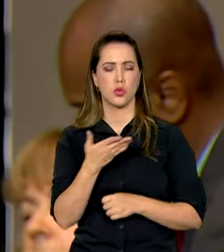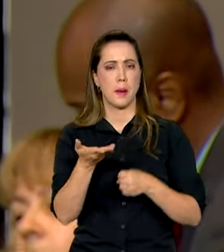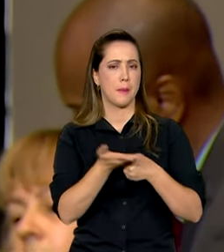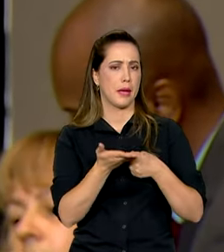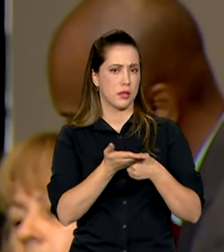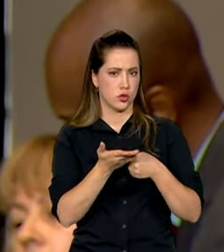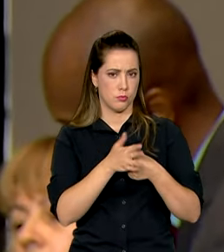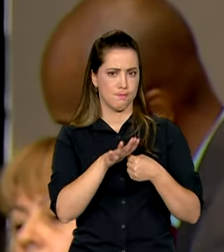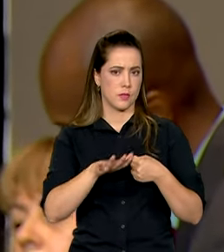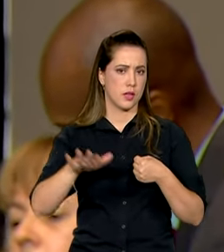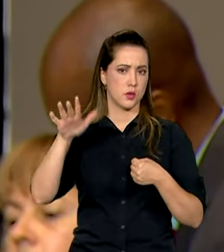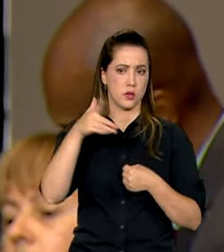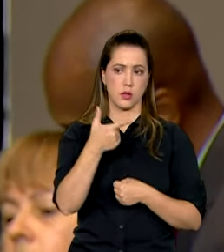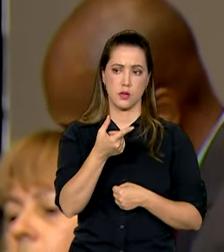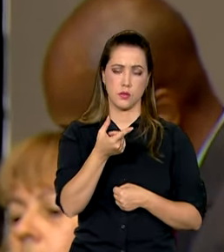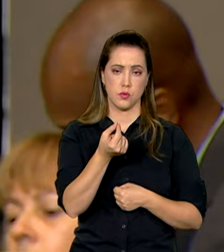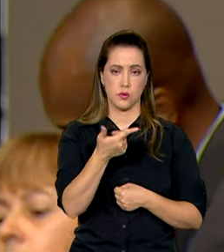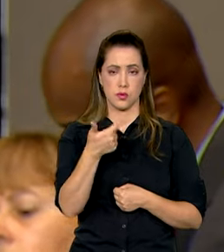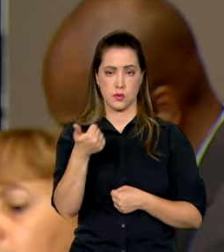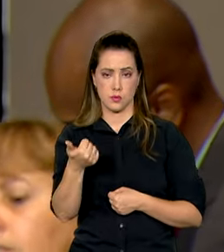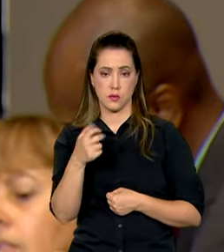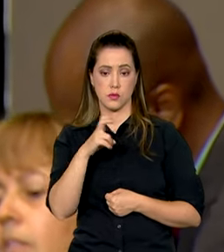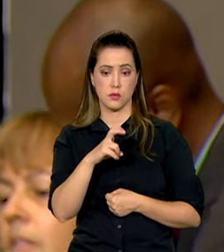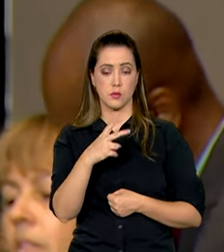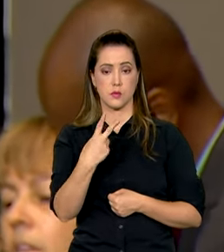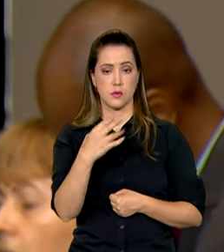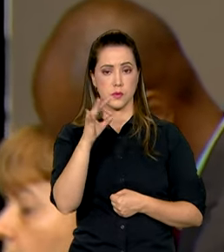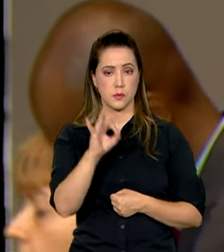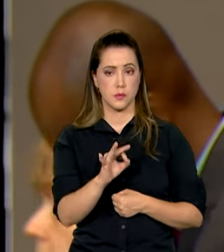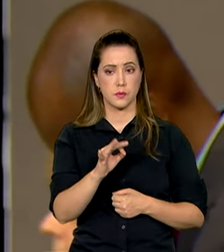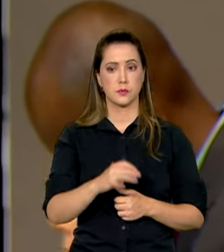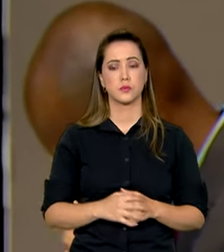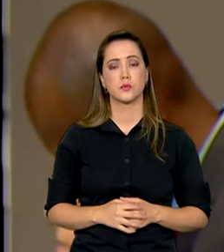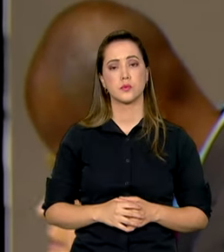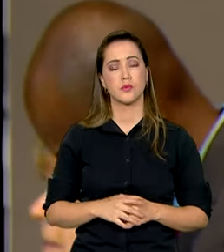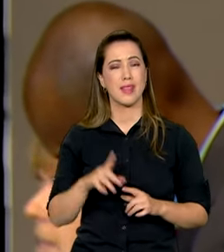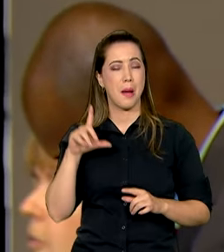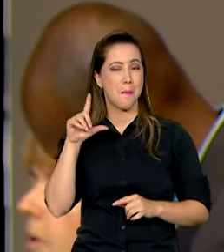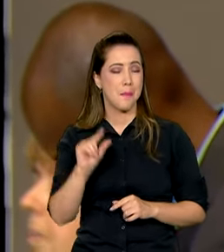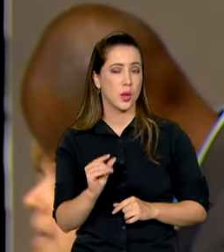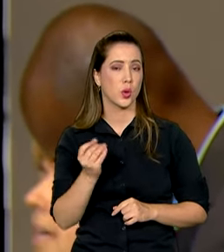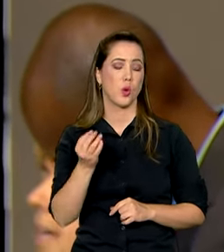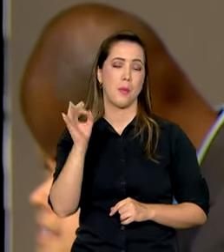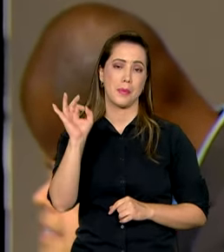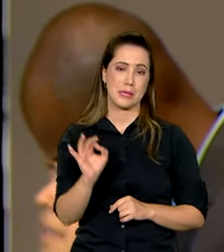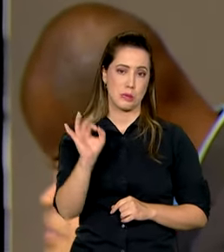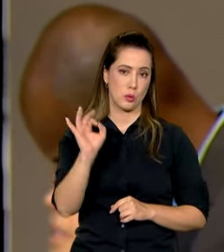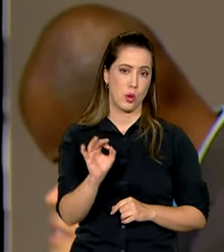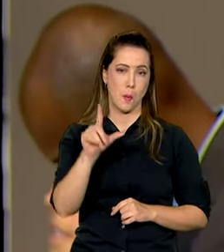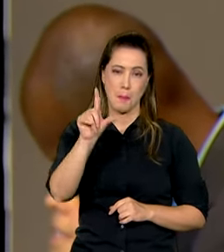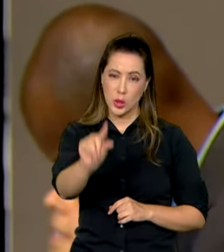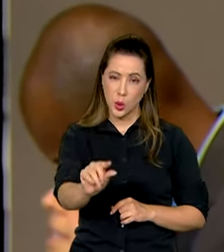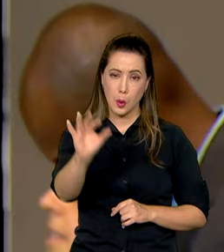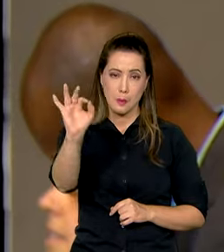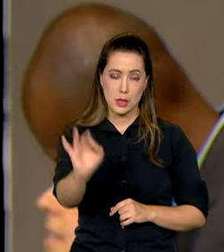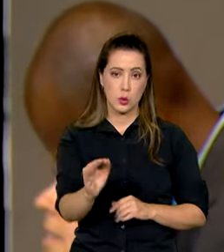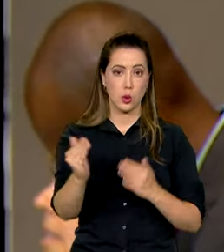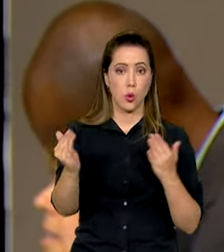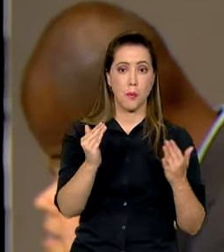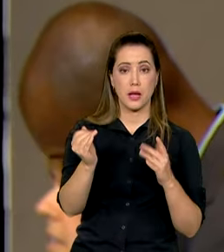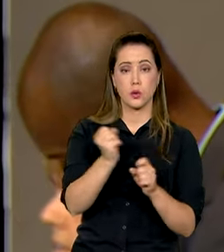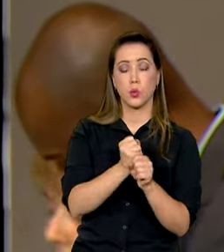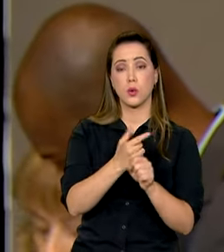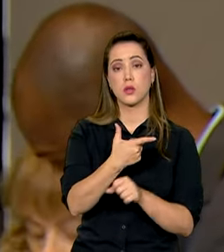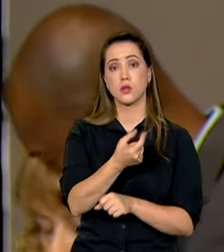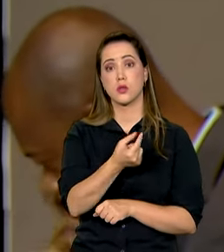público-alvo vacinado em 2021 foi de 52%, a menor porcentagem desde o ano de 2001. É